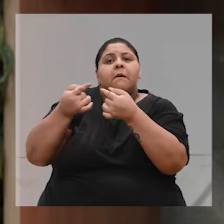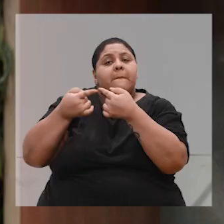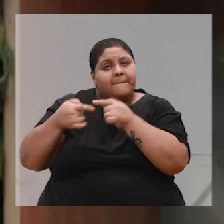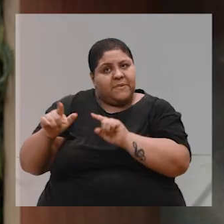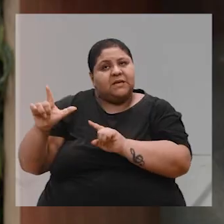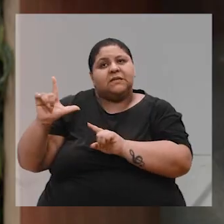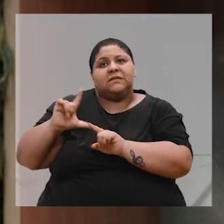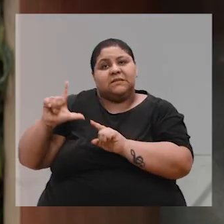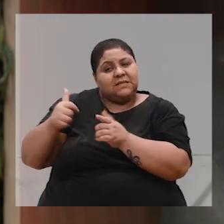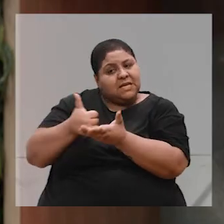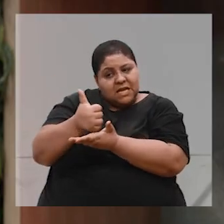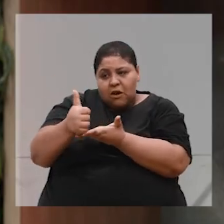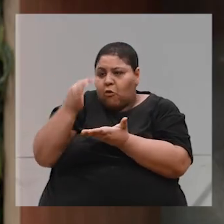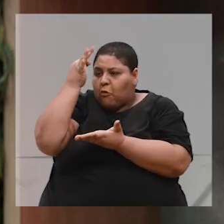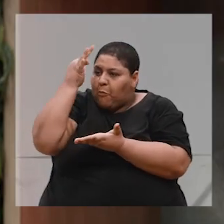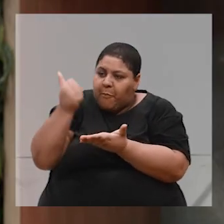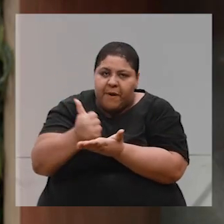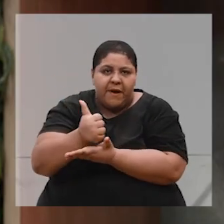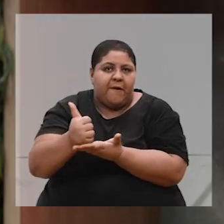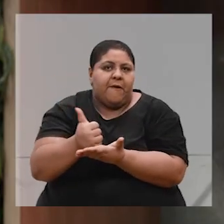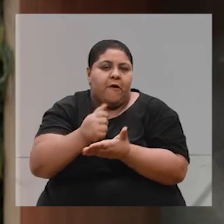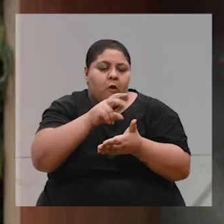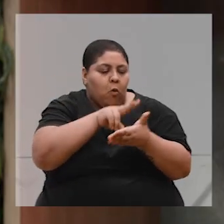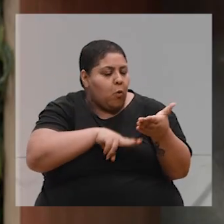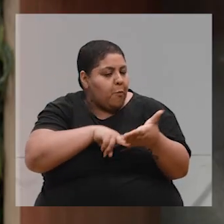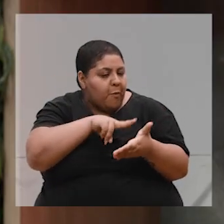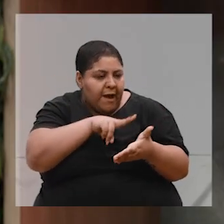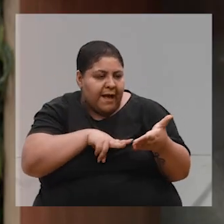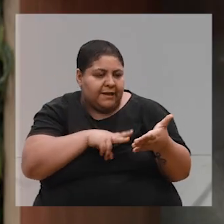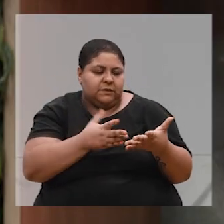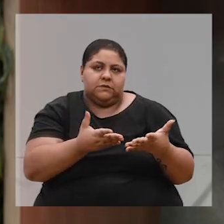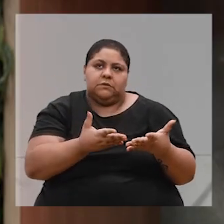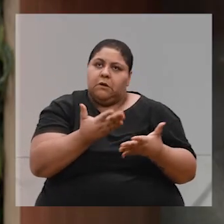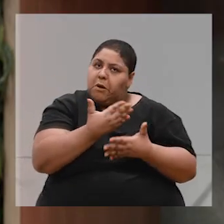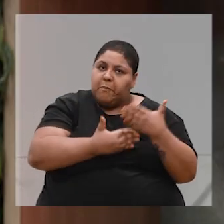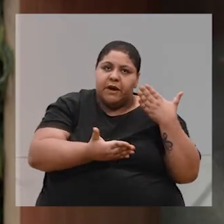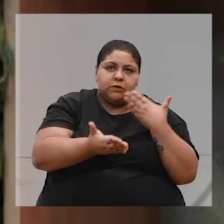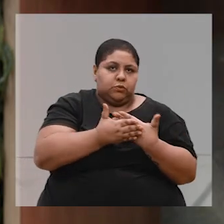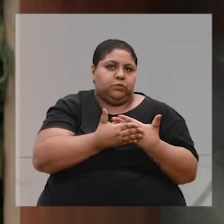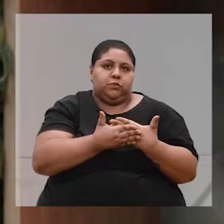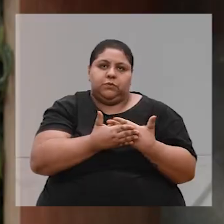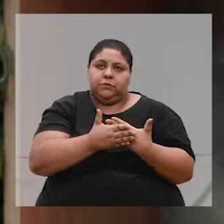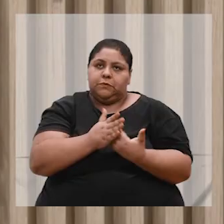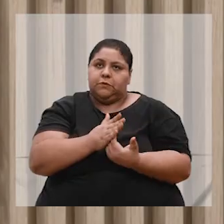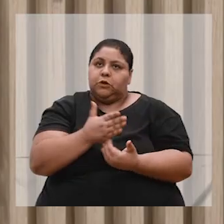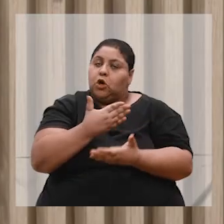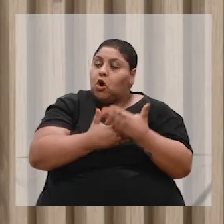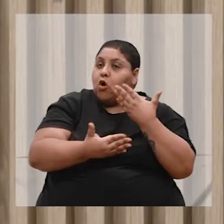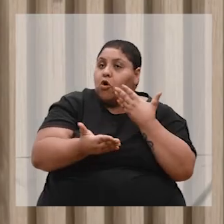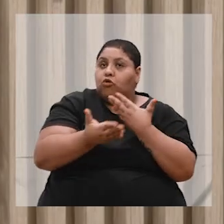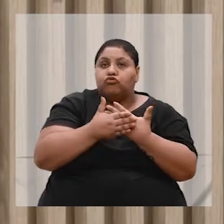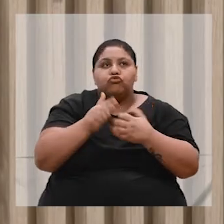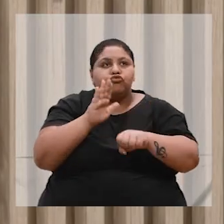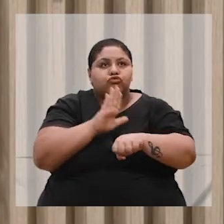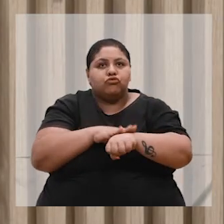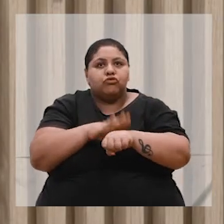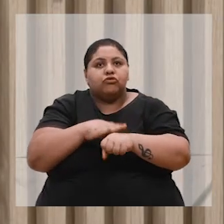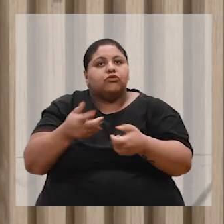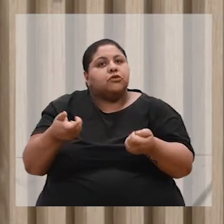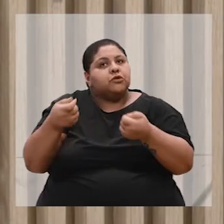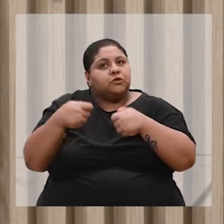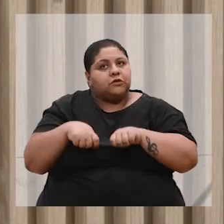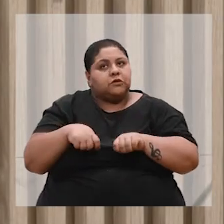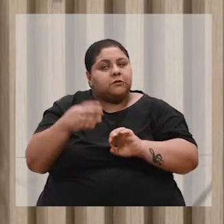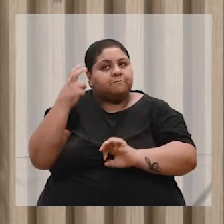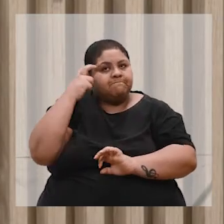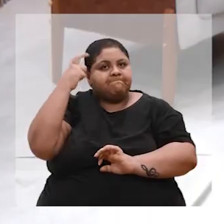ele tem que... Aquilo é básico, sabe? Essa questão de leitura, né? Para todos os momentos